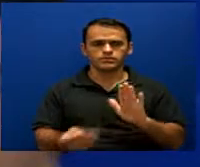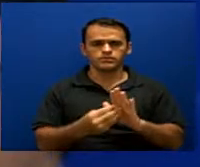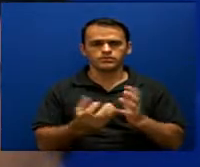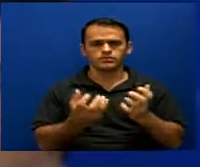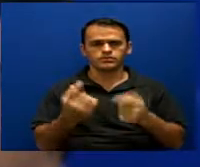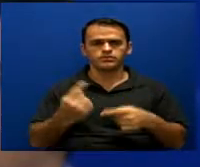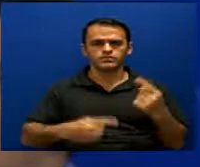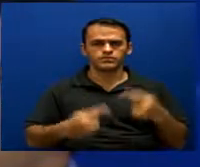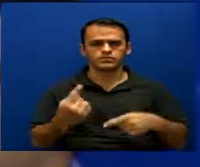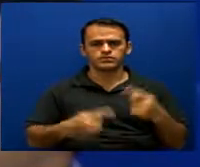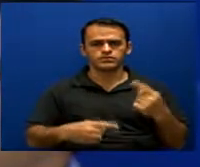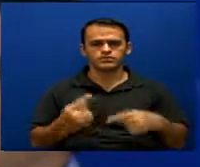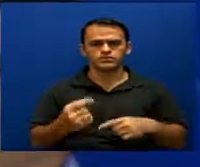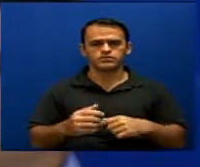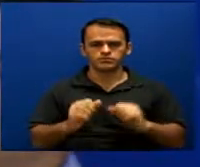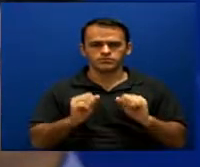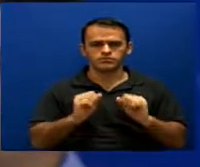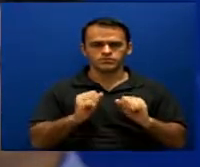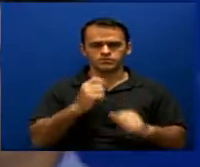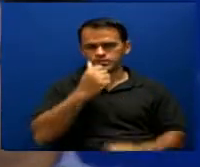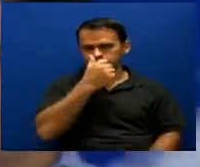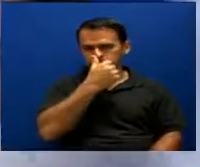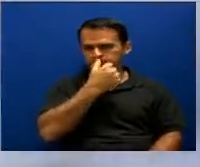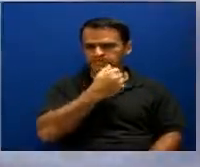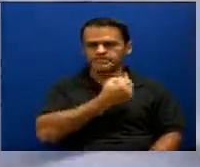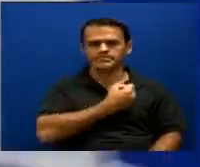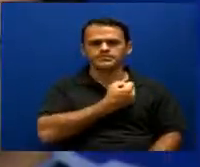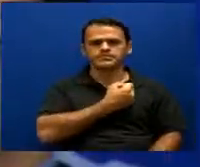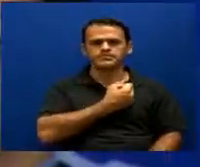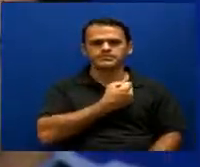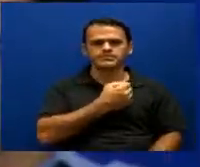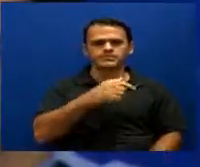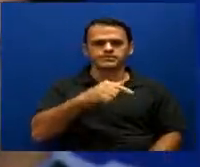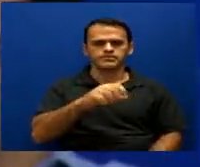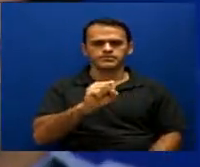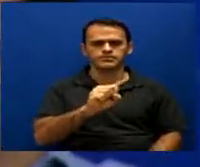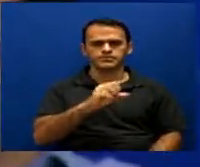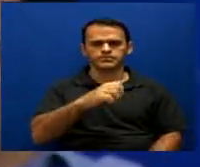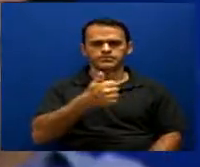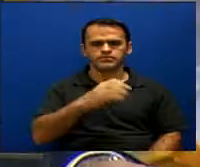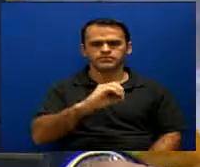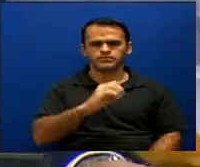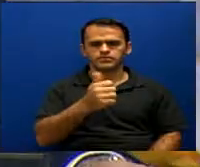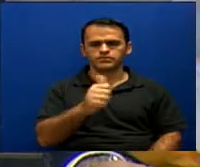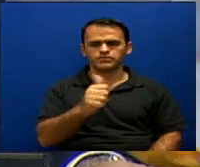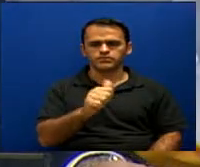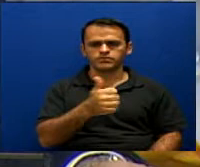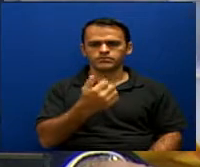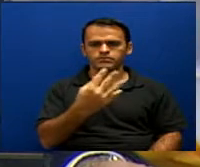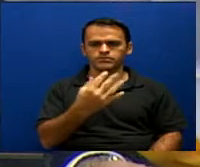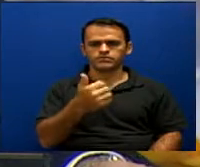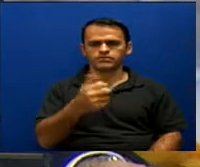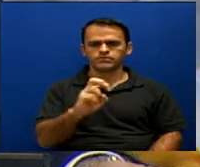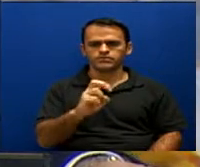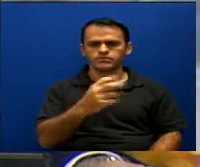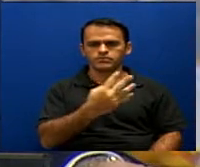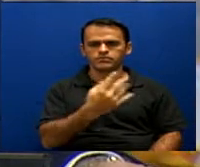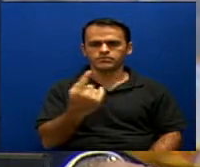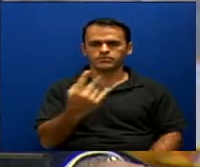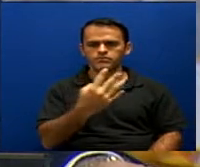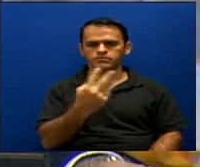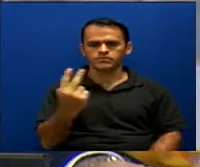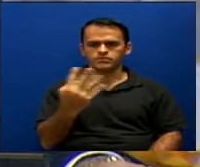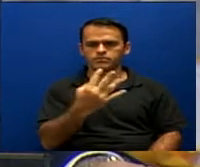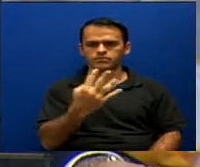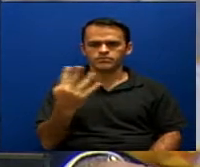de debatê-las. Ah, então pode usar. Pode repetir, por favor, quais são os números? 7, 8, 10, 11, 14, 15, 41,